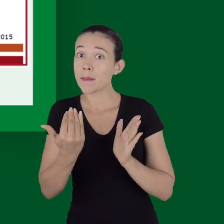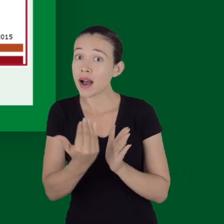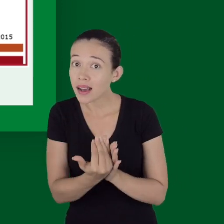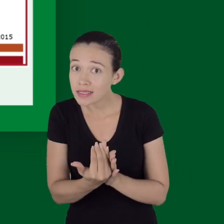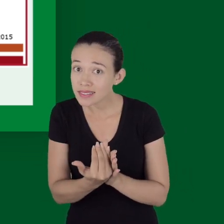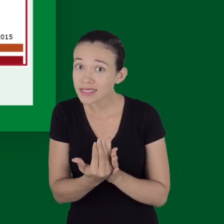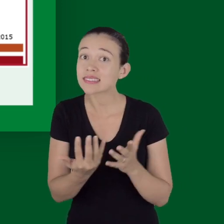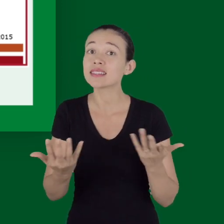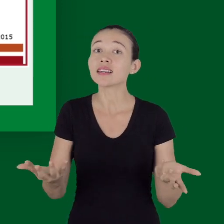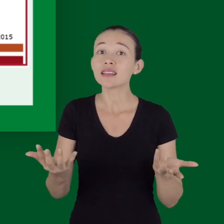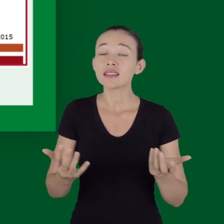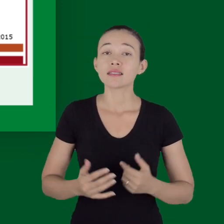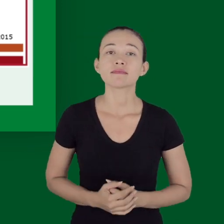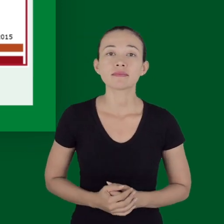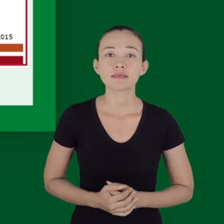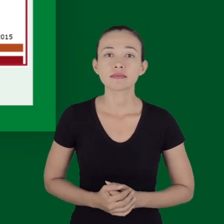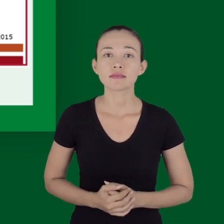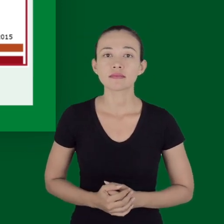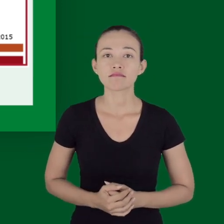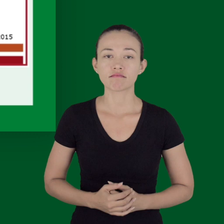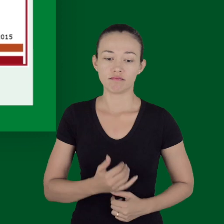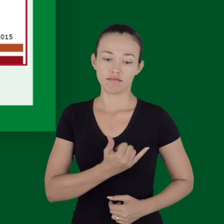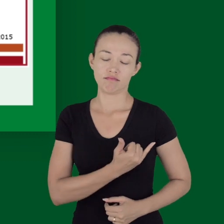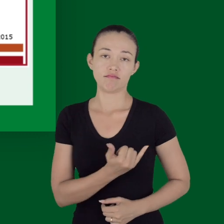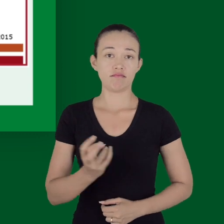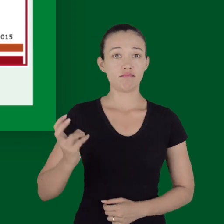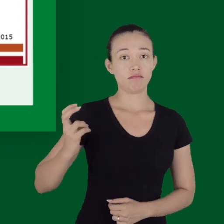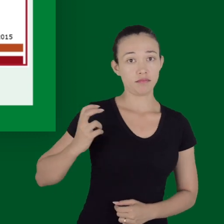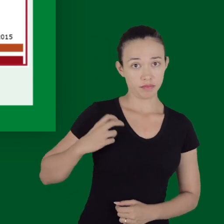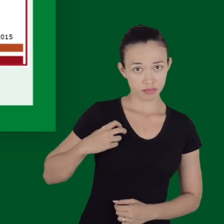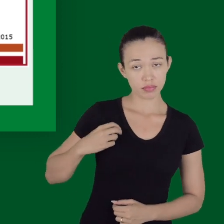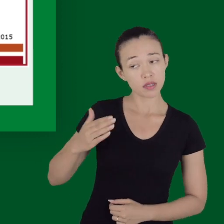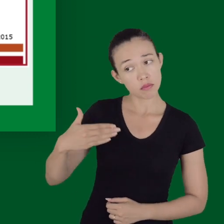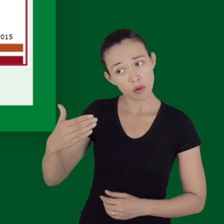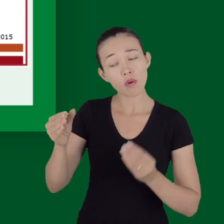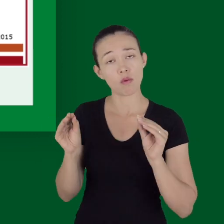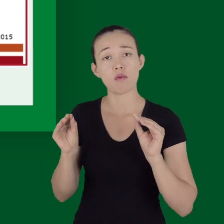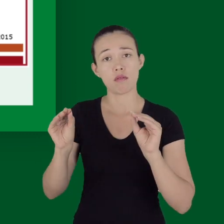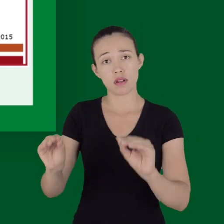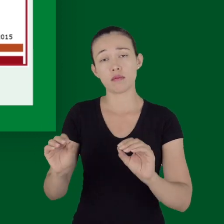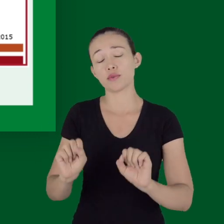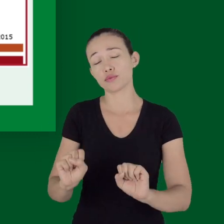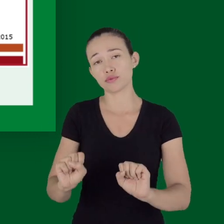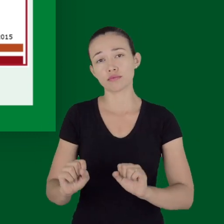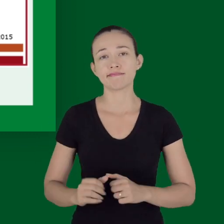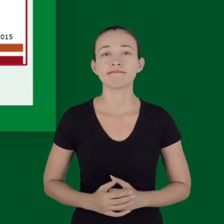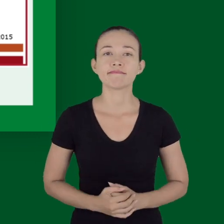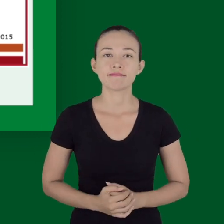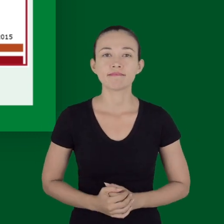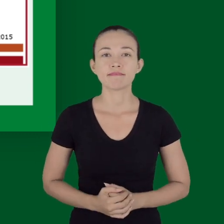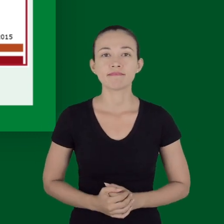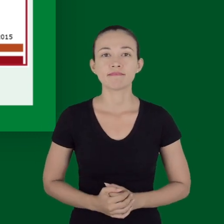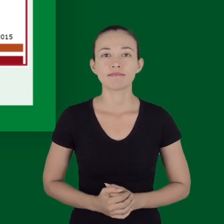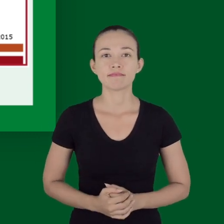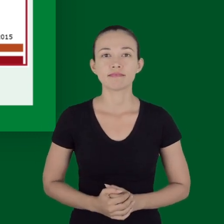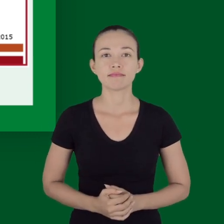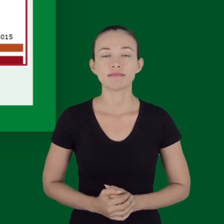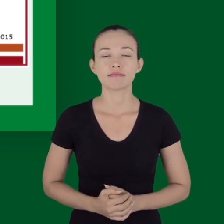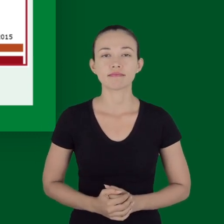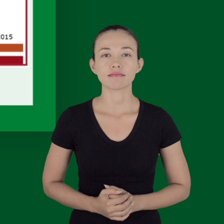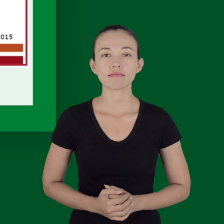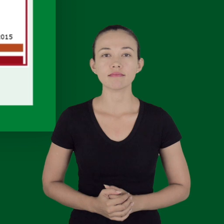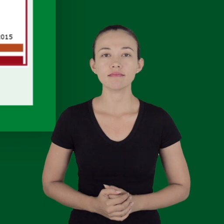gente tem que pensar até uma indicação de marcapasso definitivo, um momento mais pra frente,